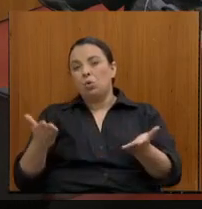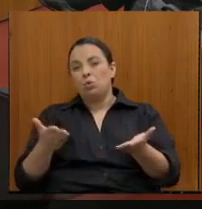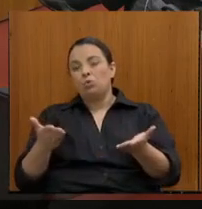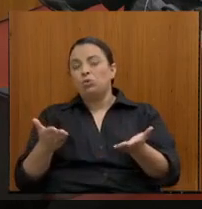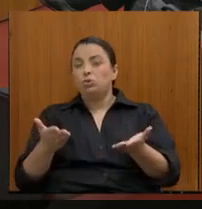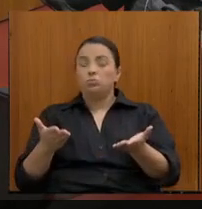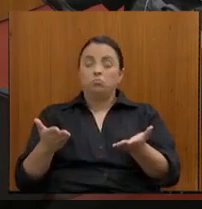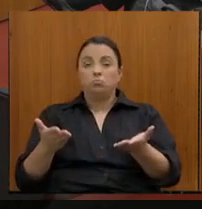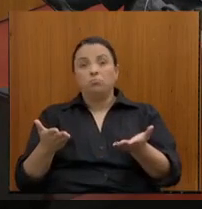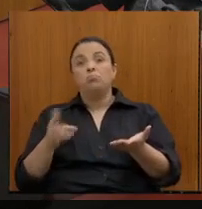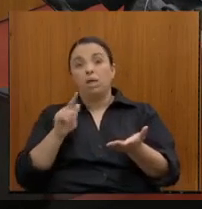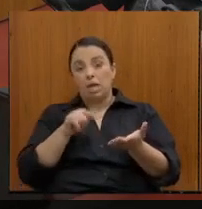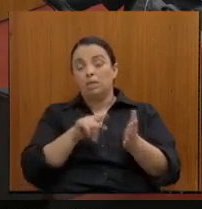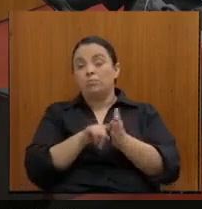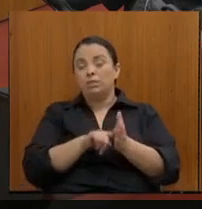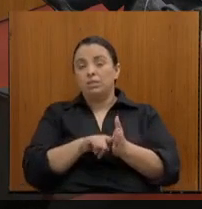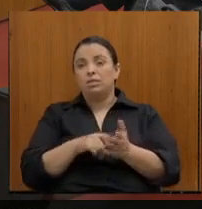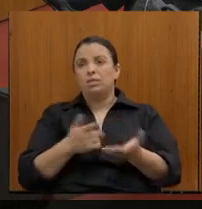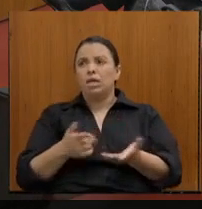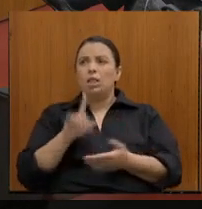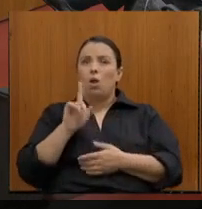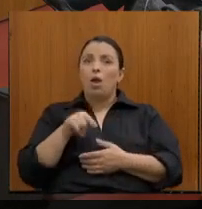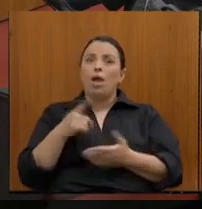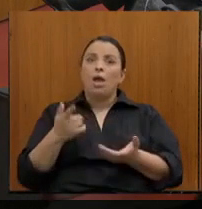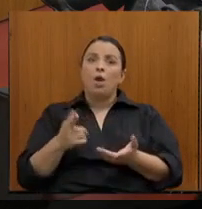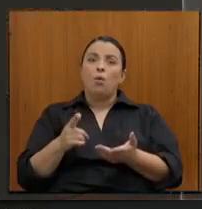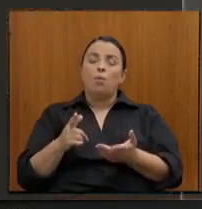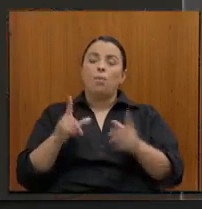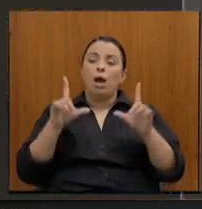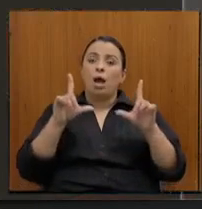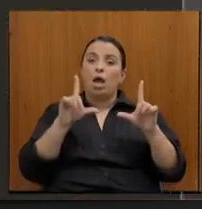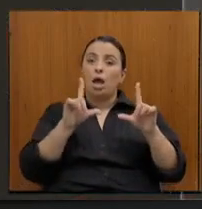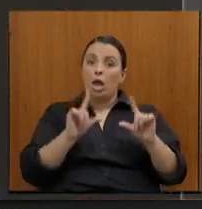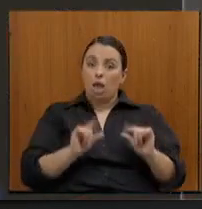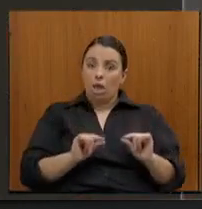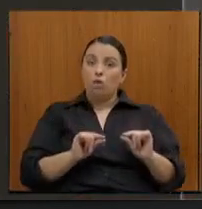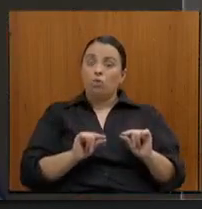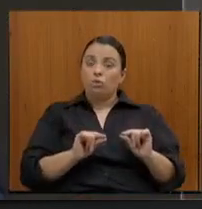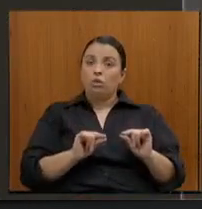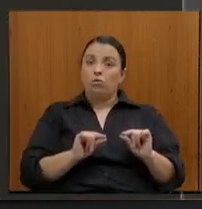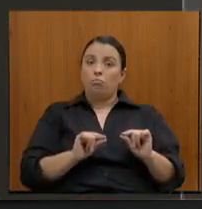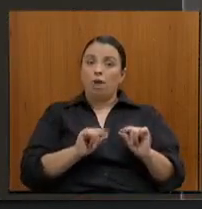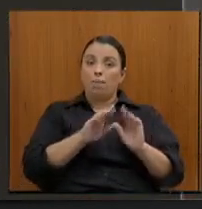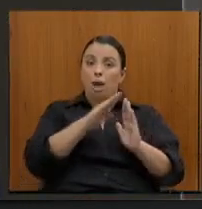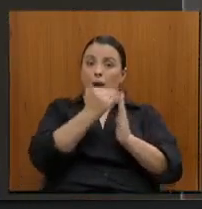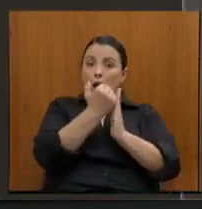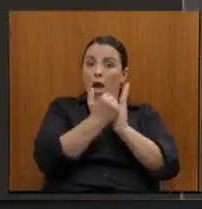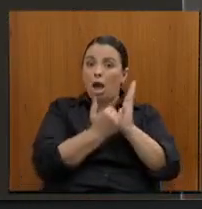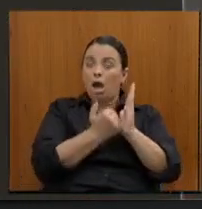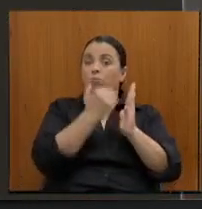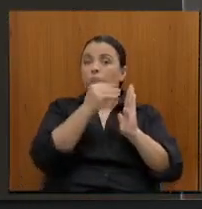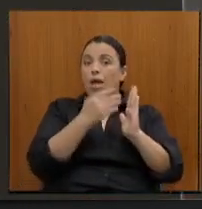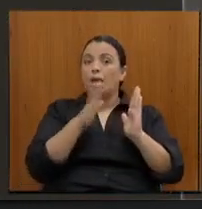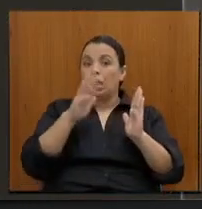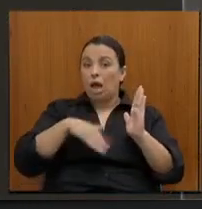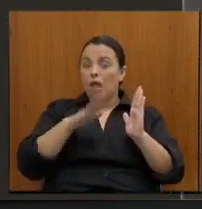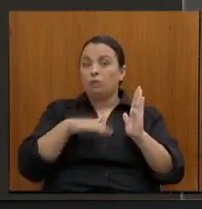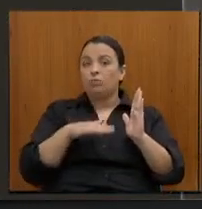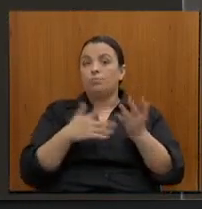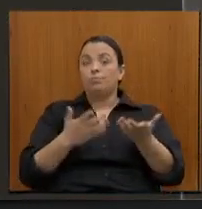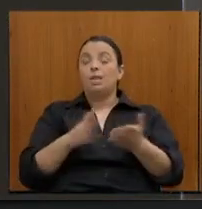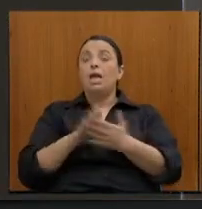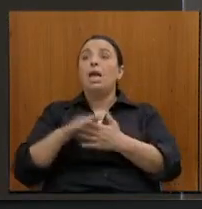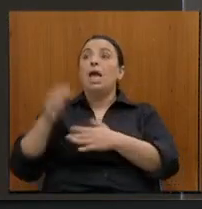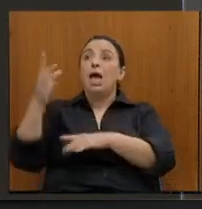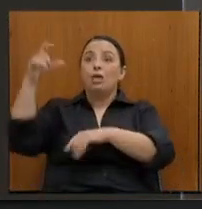então foi uma redução de custo mais uma coisa assim muito muito grande assolado então nem se fala a